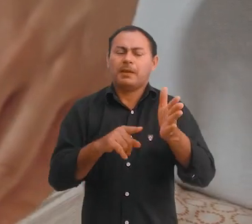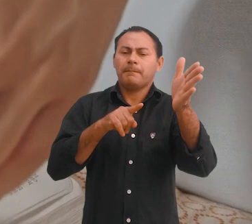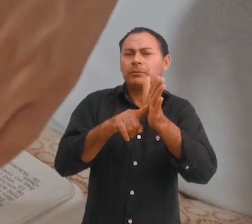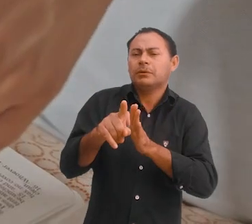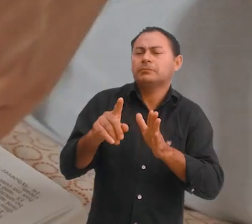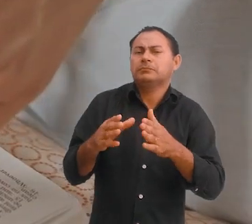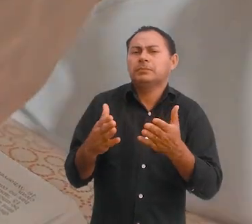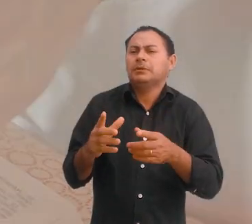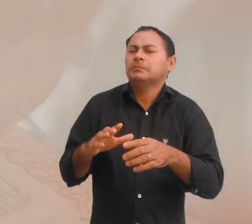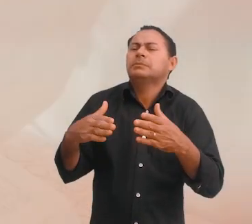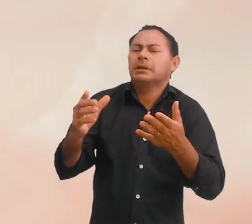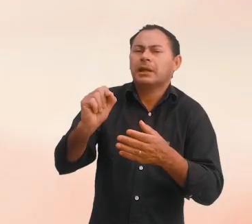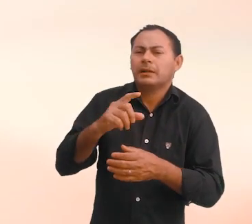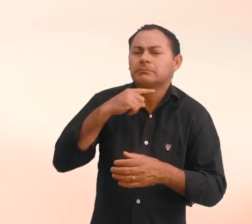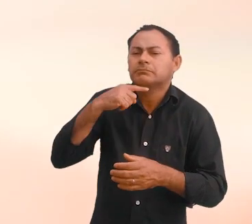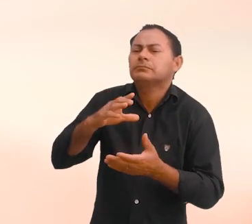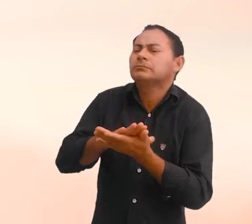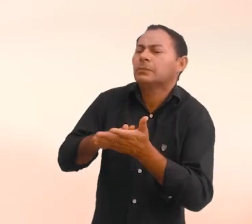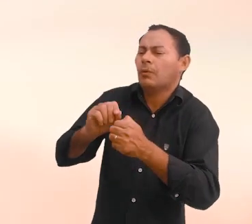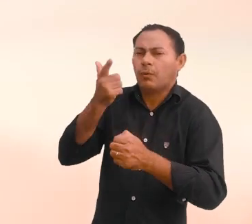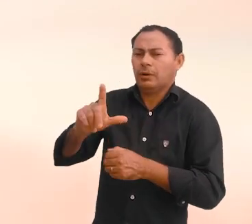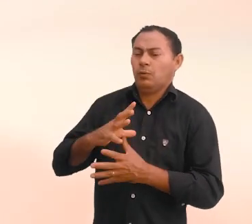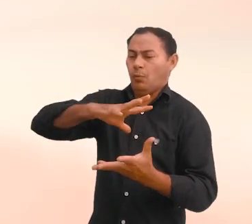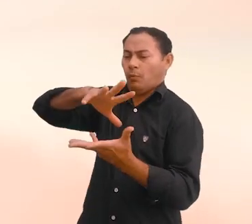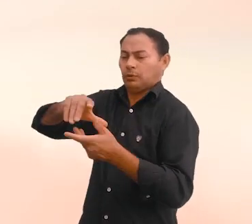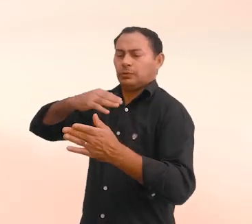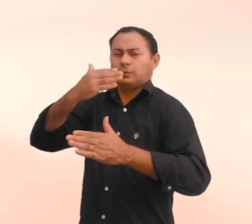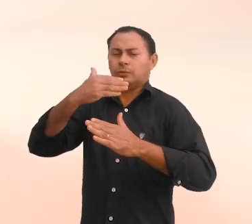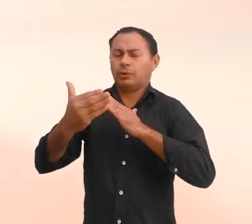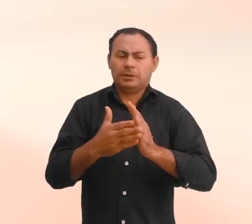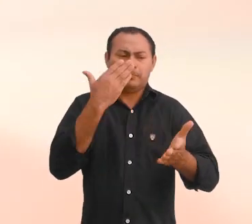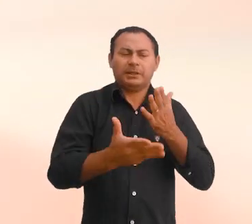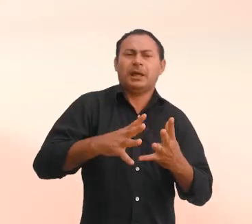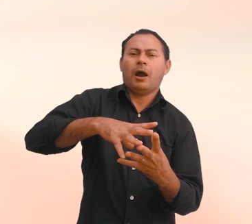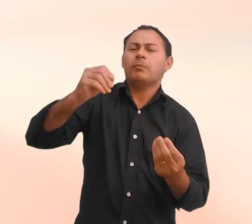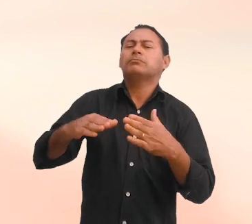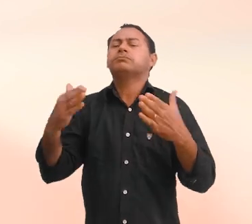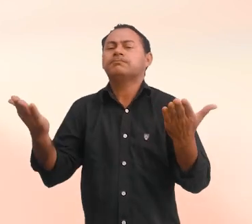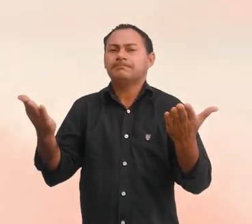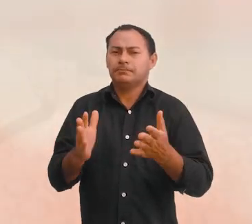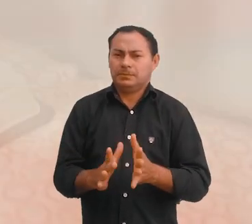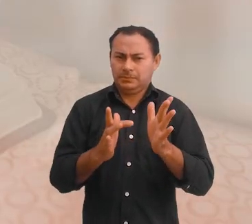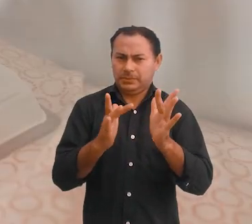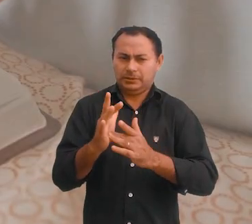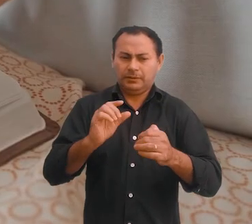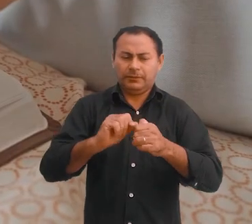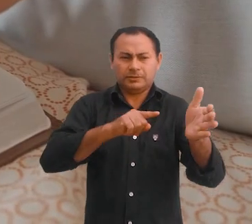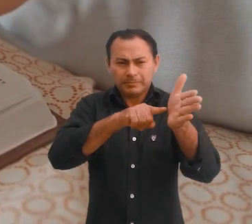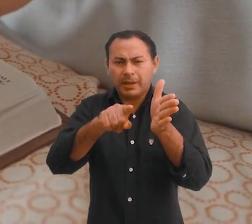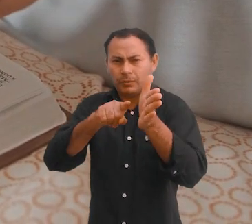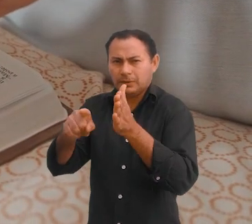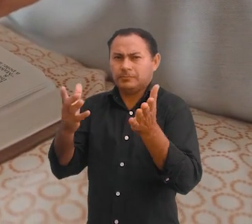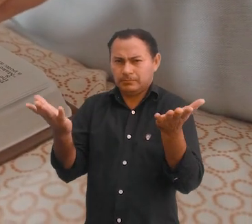delas. Ele perguntou, por exemplo, pois que adiantará o homem ganhar o mundo inteiro e perder a sua alma? Quando Jesus